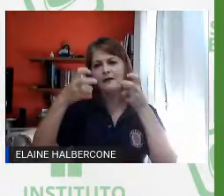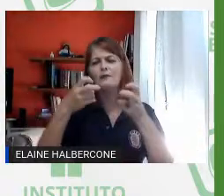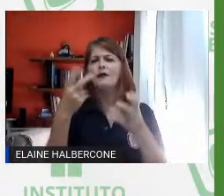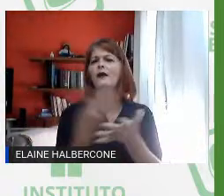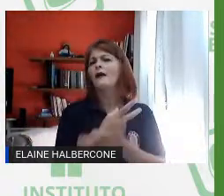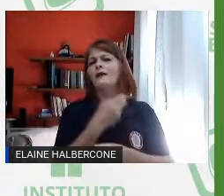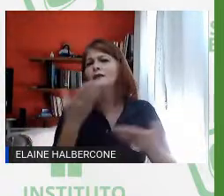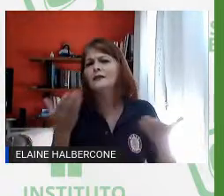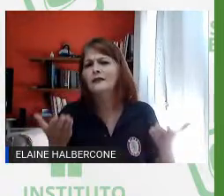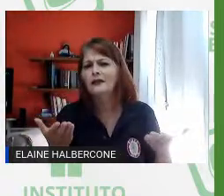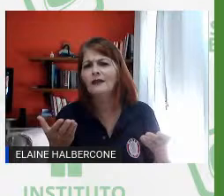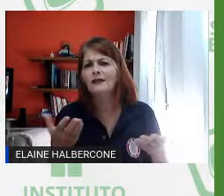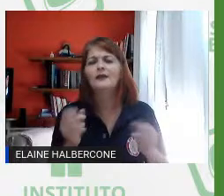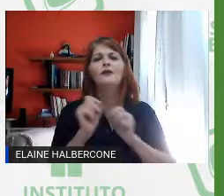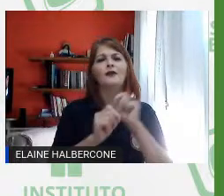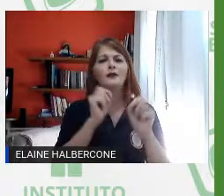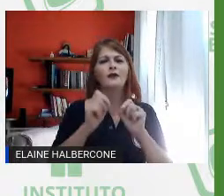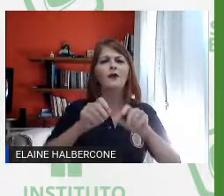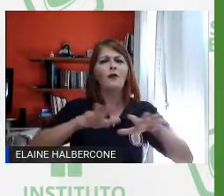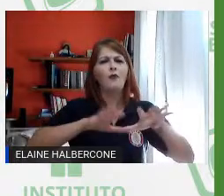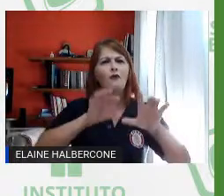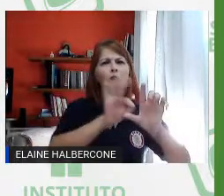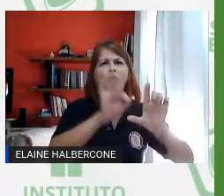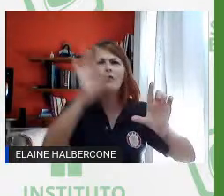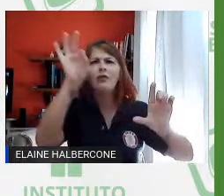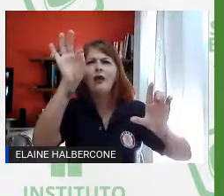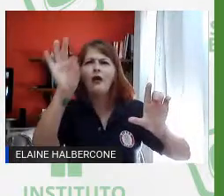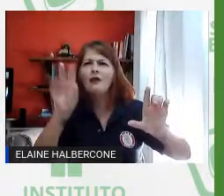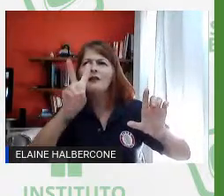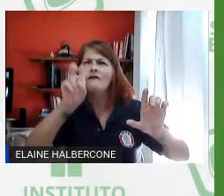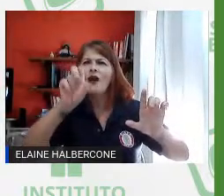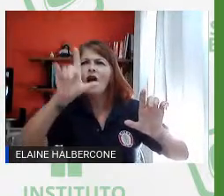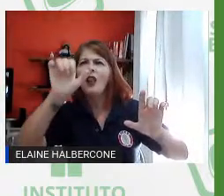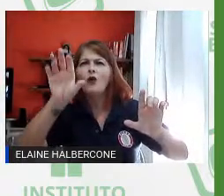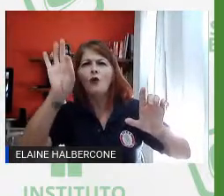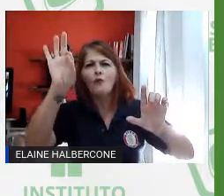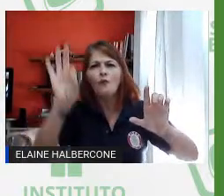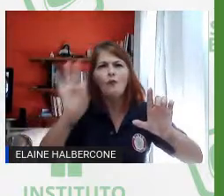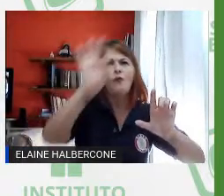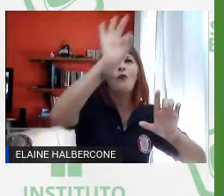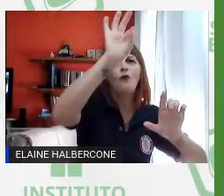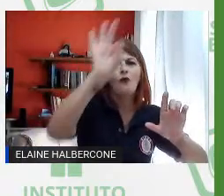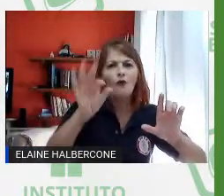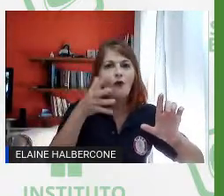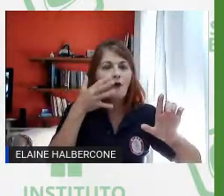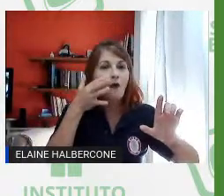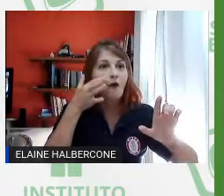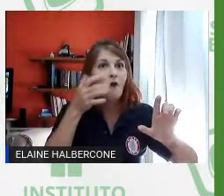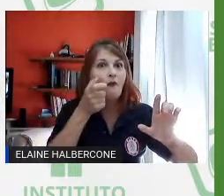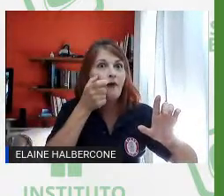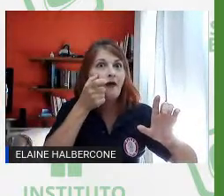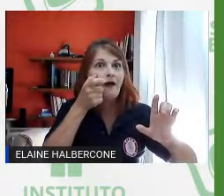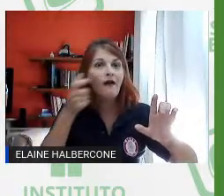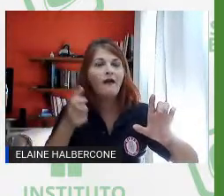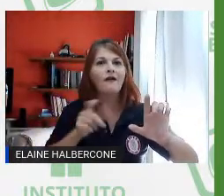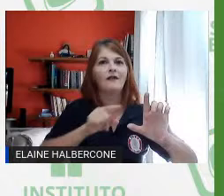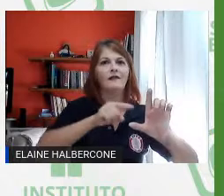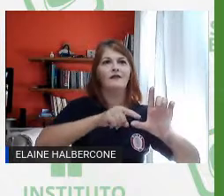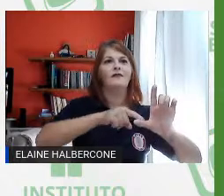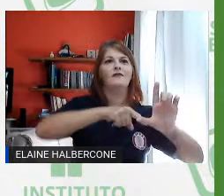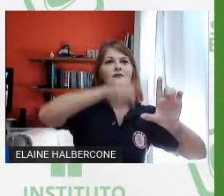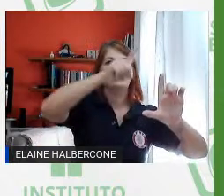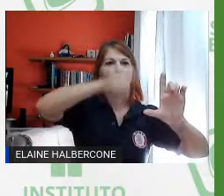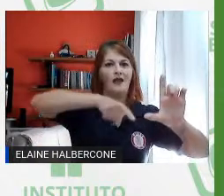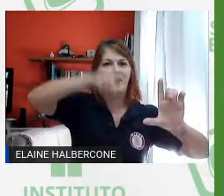acontecendo, o que acontece se eu movimentar esse valor, e assim, visualmente, observando os gráficos, eles conseguem criar